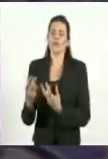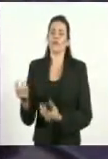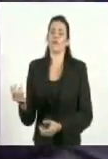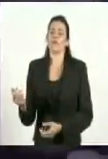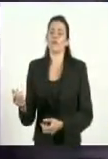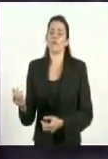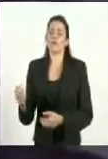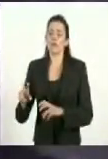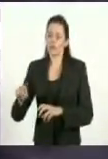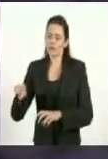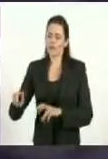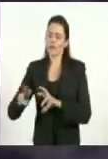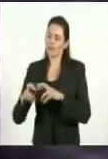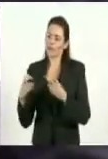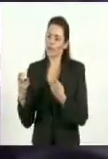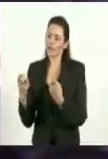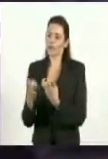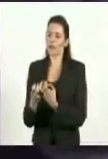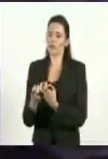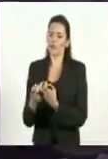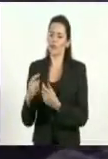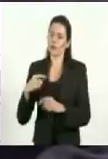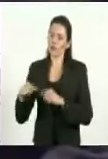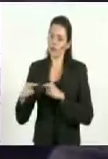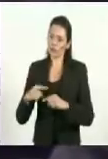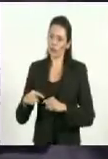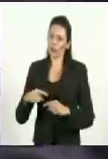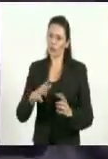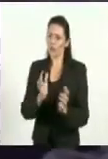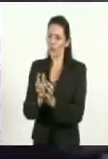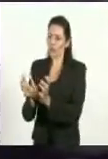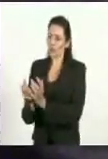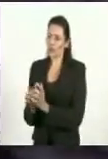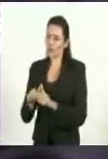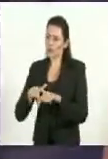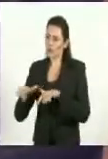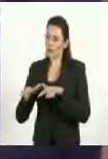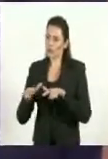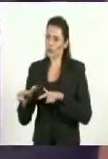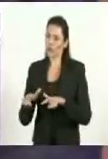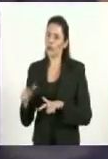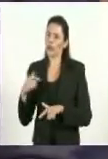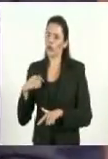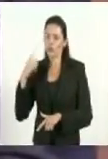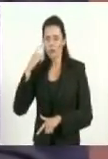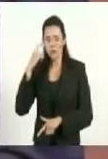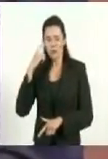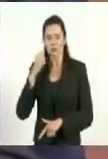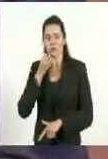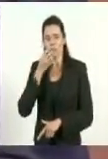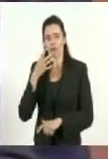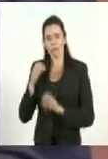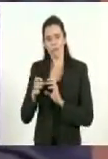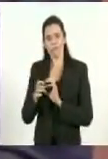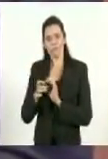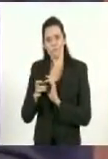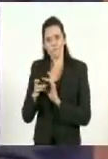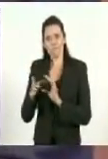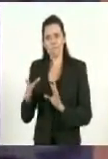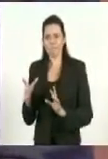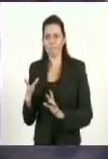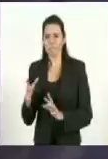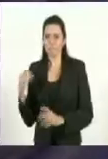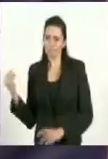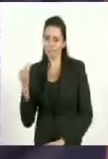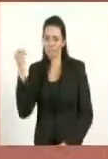esse diálogo sempre acontecendo de forma plena, porque é necessário que possamos ter a convicção de